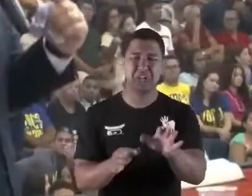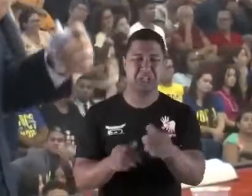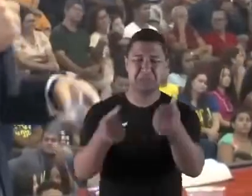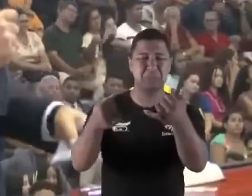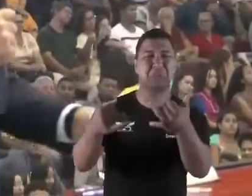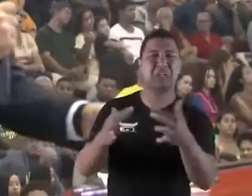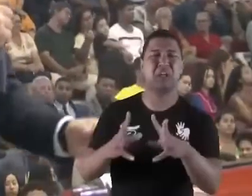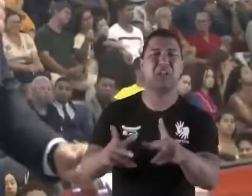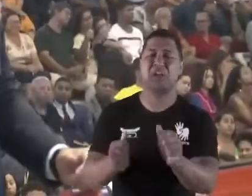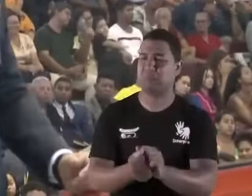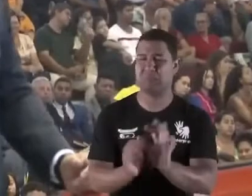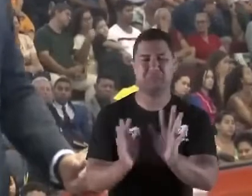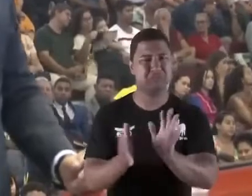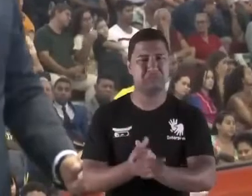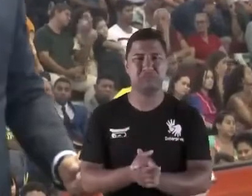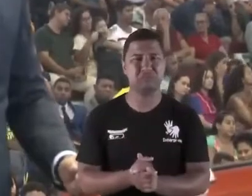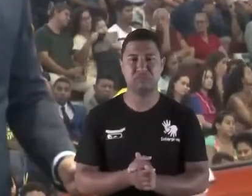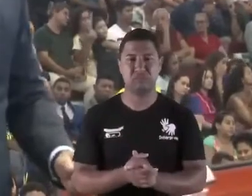Ezequiel viu